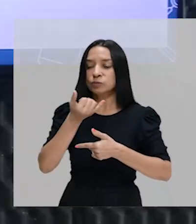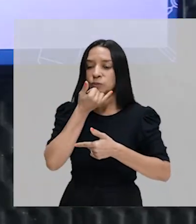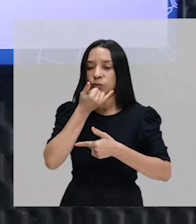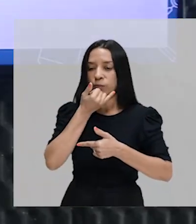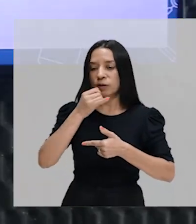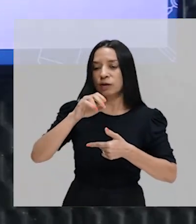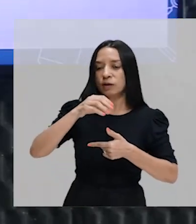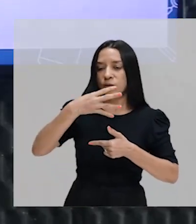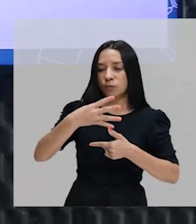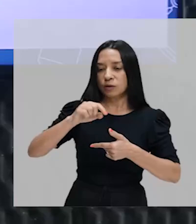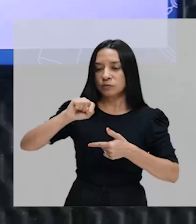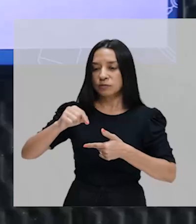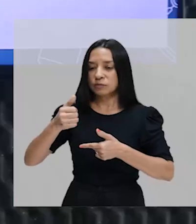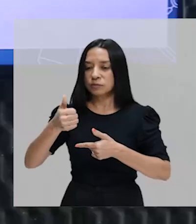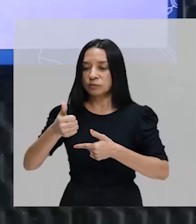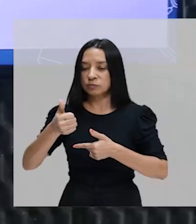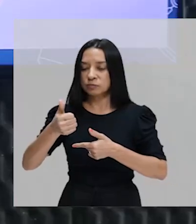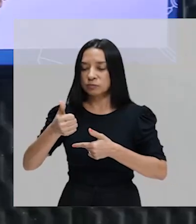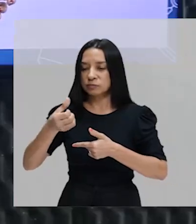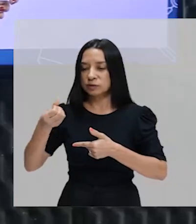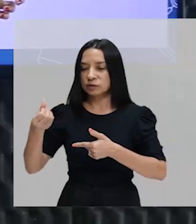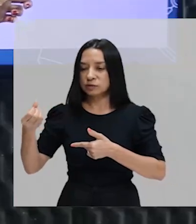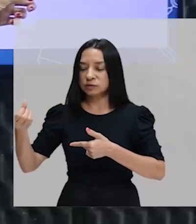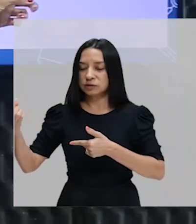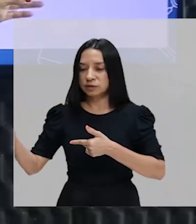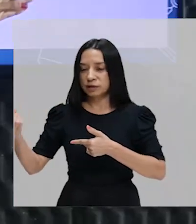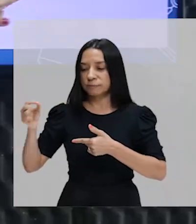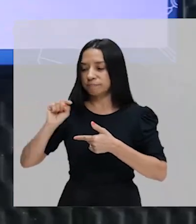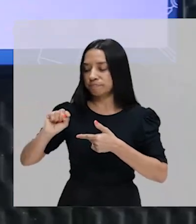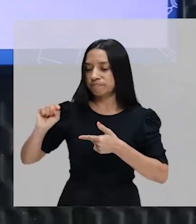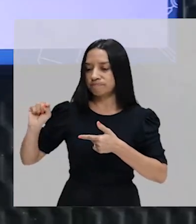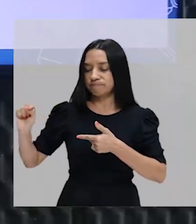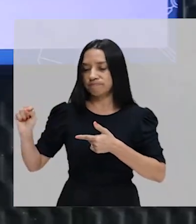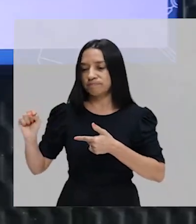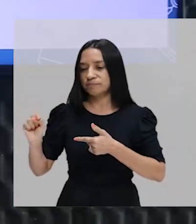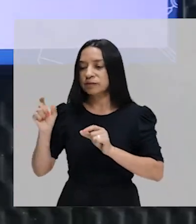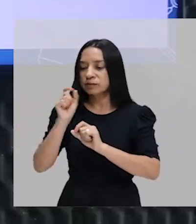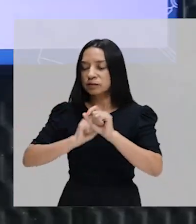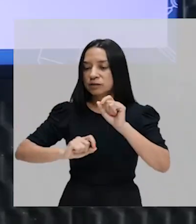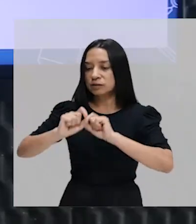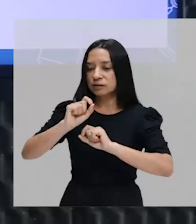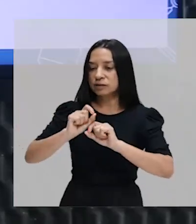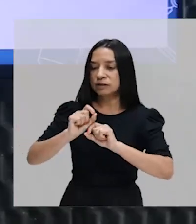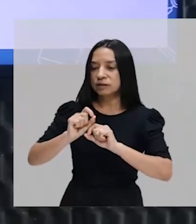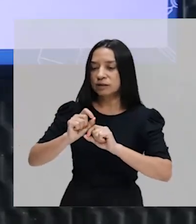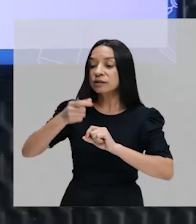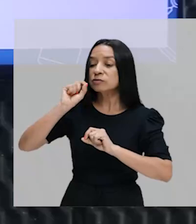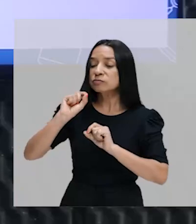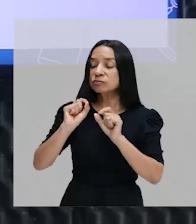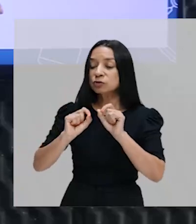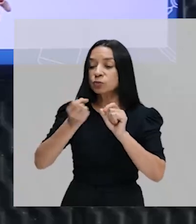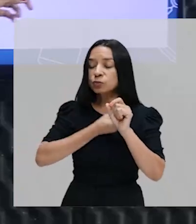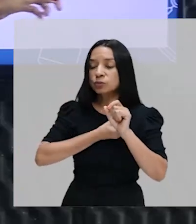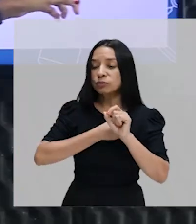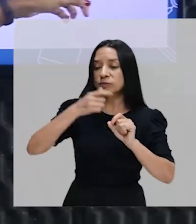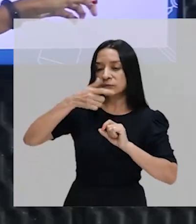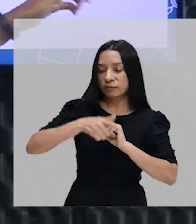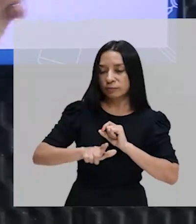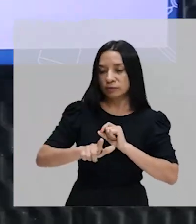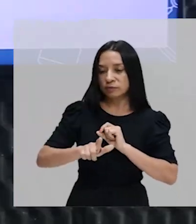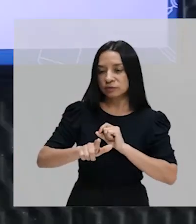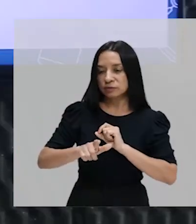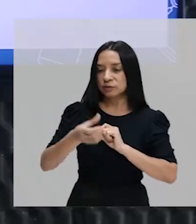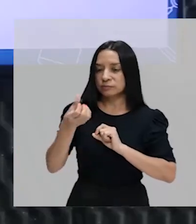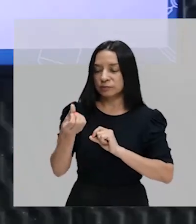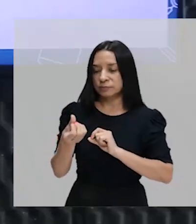4,1666 e assim sucessivamente, ou seja, 1666 reticências, tá? E quem é a parte que se repete, no caso aqui,